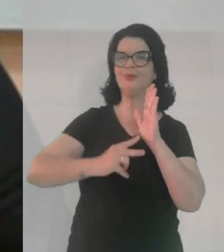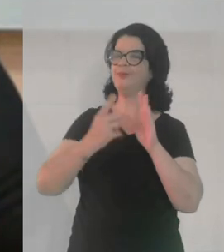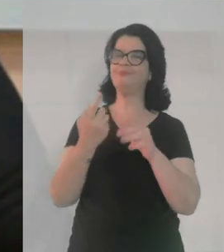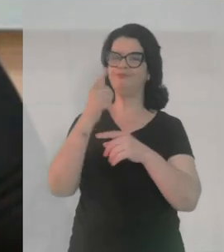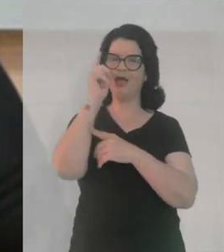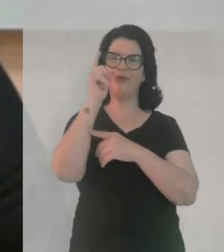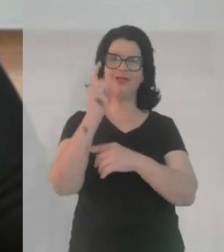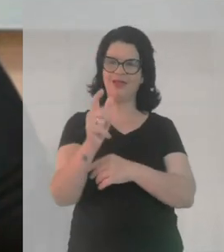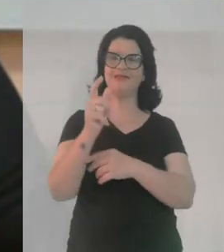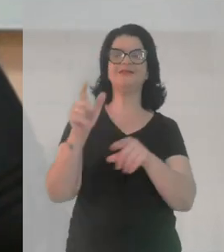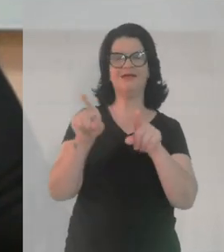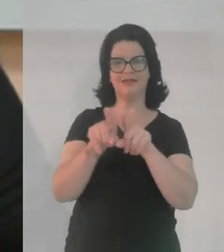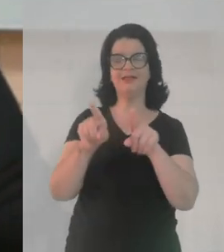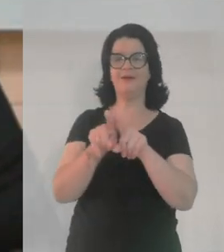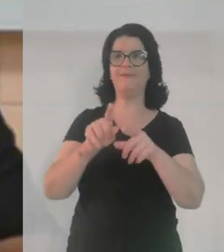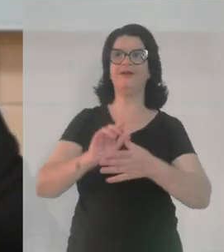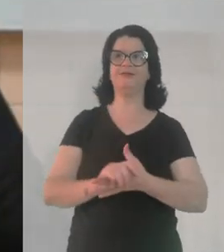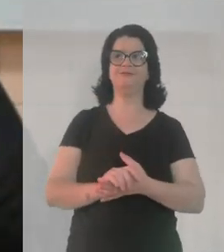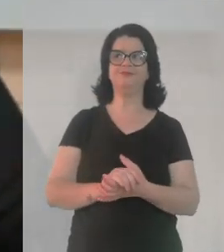né? Tão interessante, tão